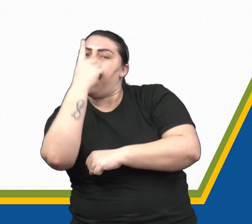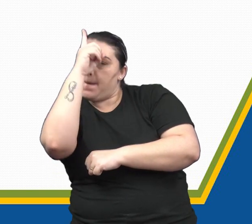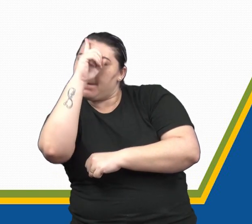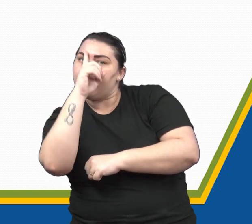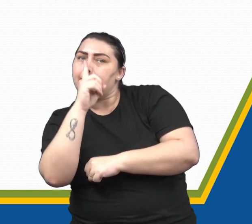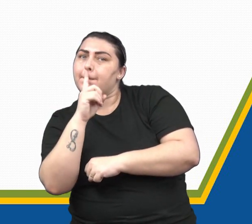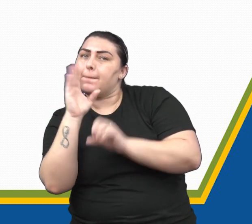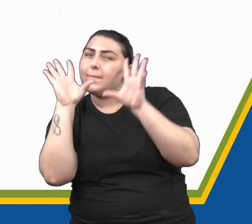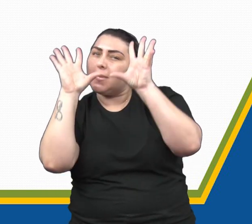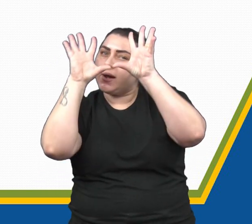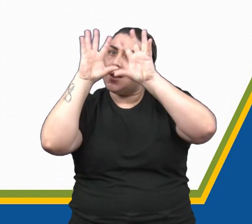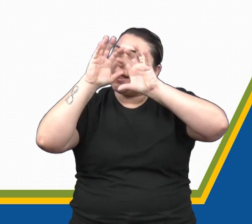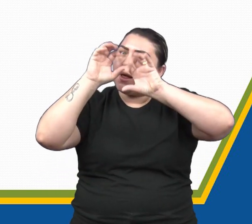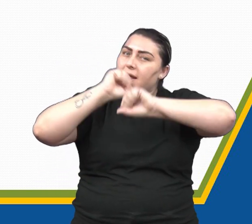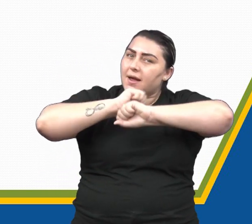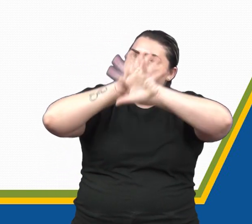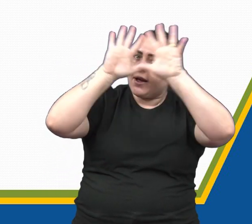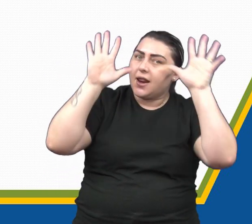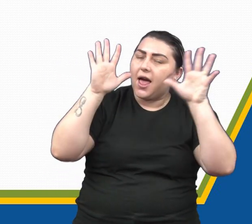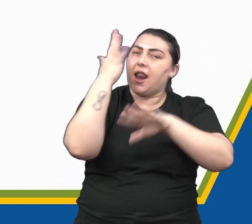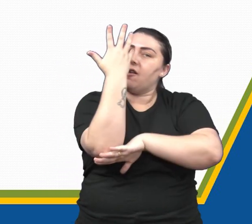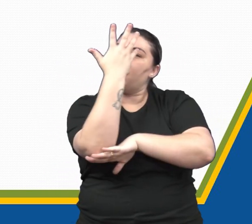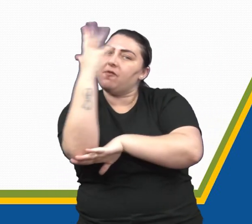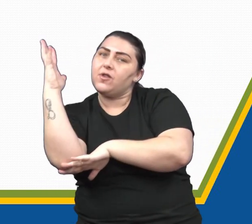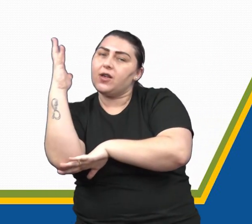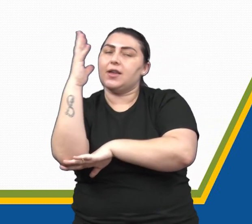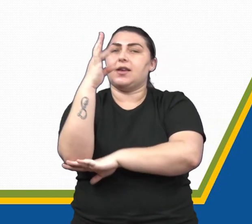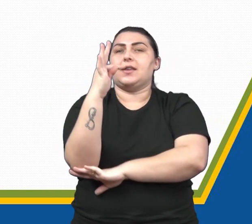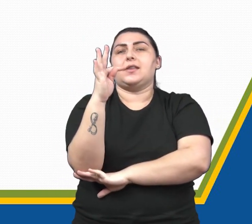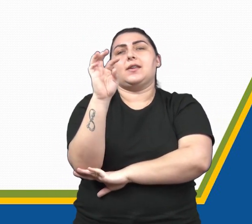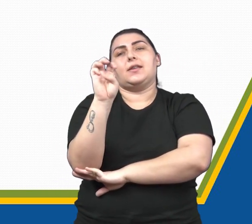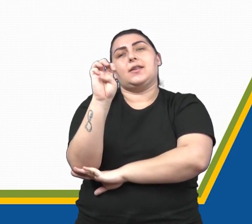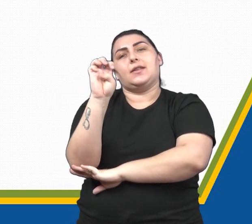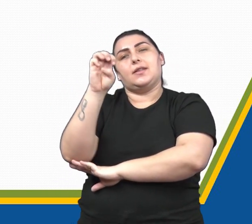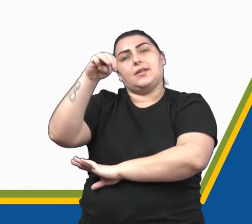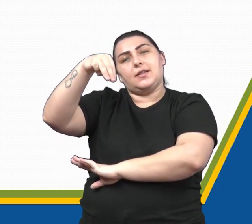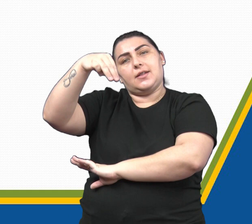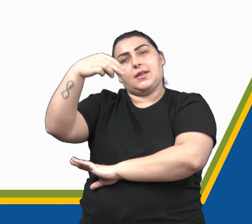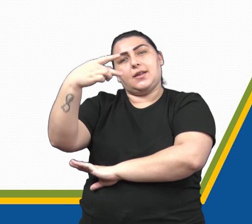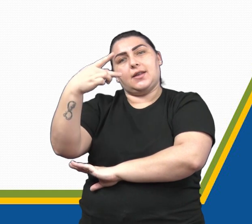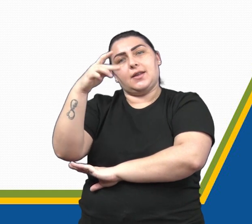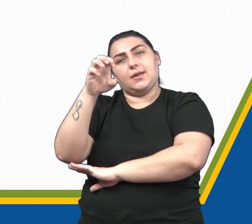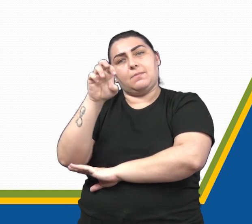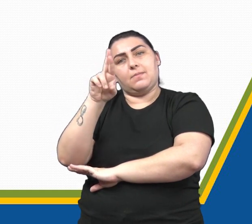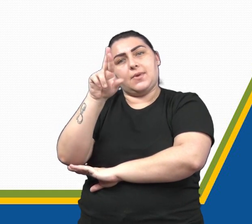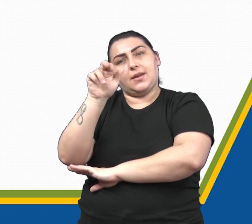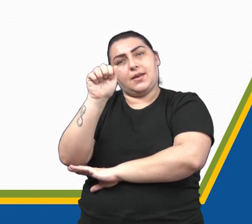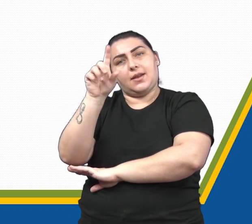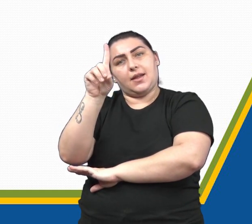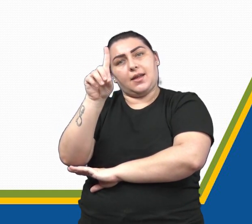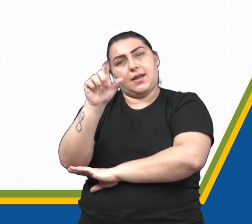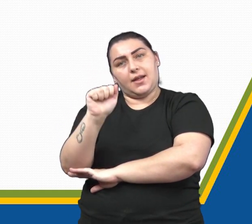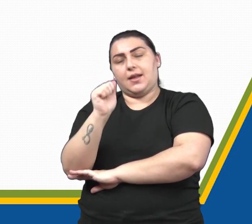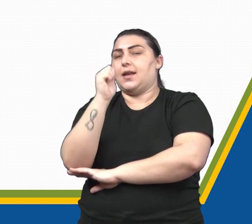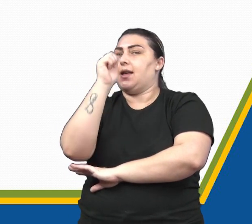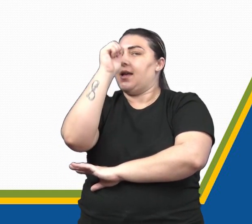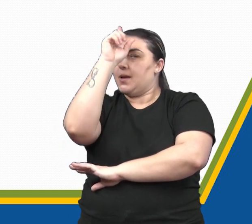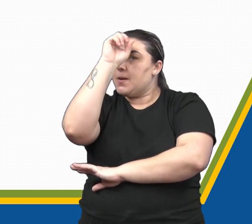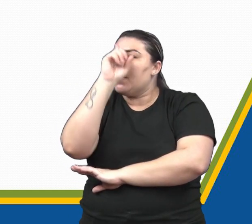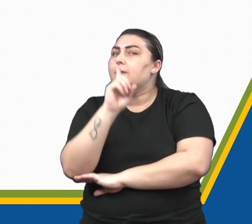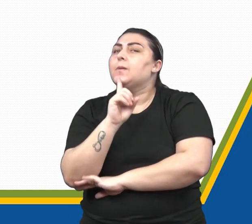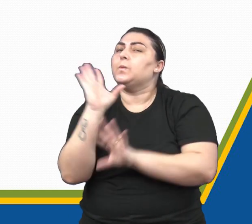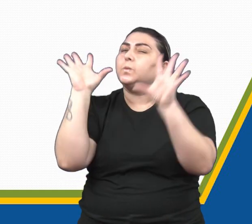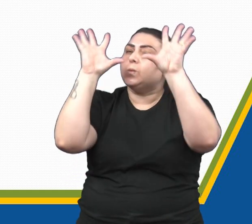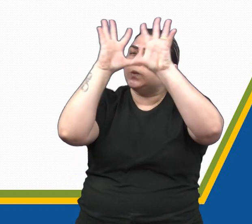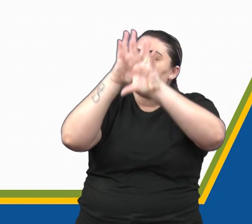estar relacionado com a floresta temperada, tá? Essa parte de um amarelo um pouco mais escuro, tá? Vai ser as